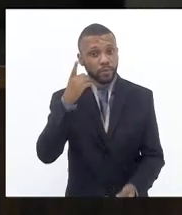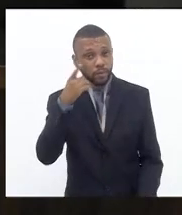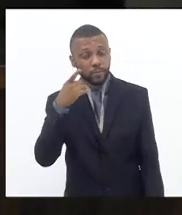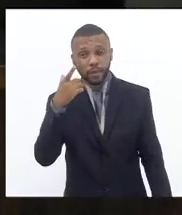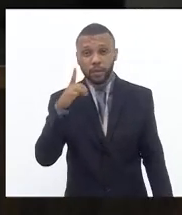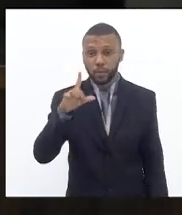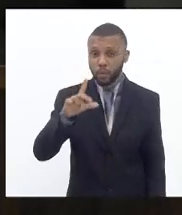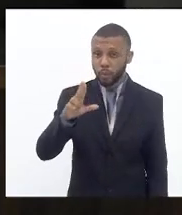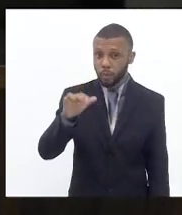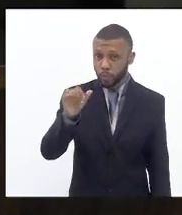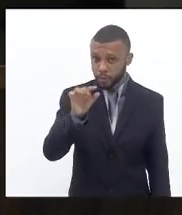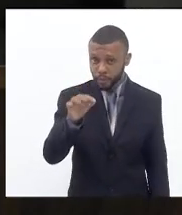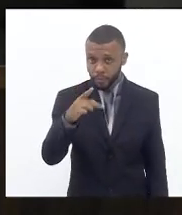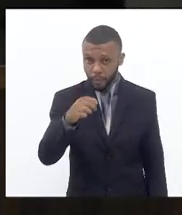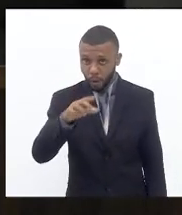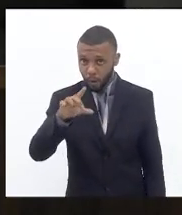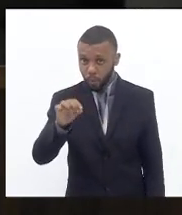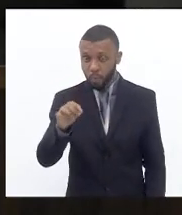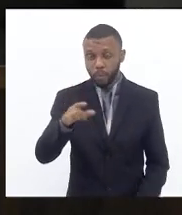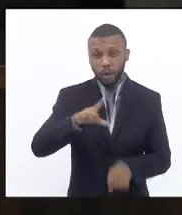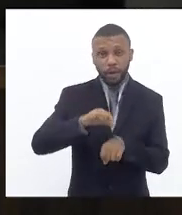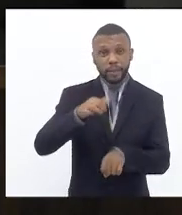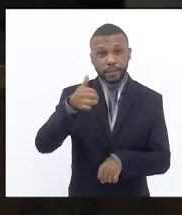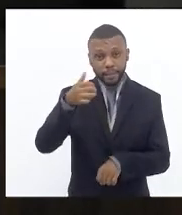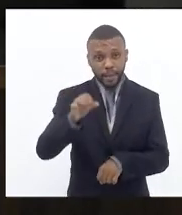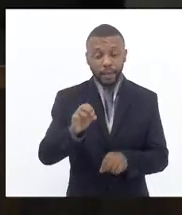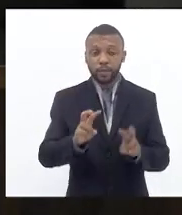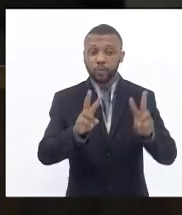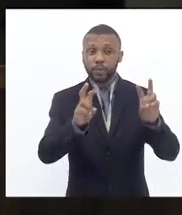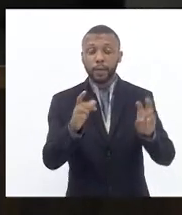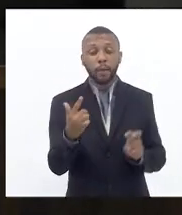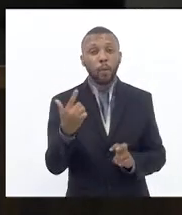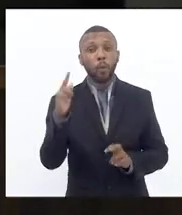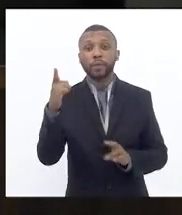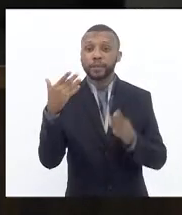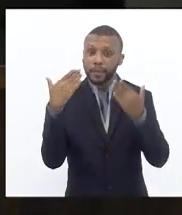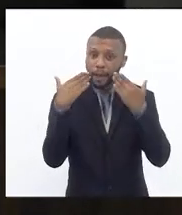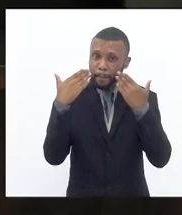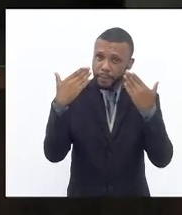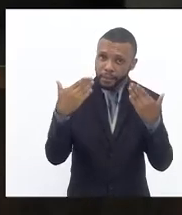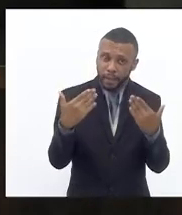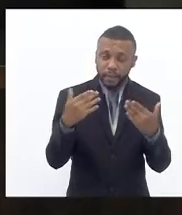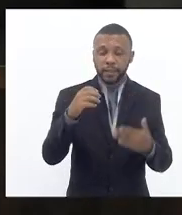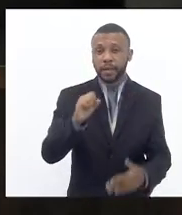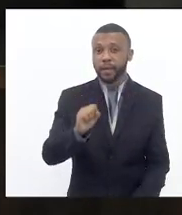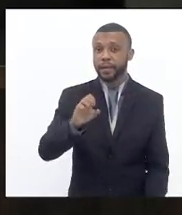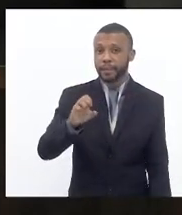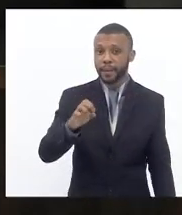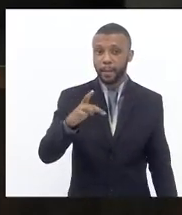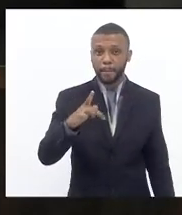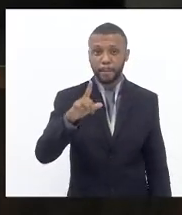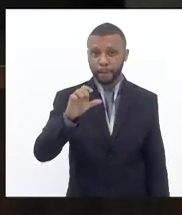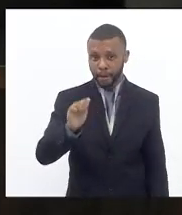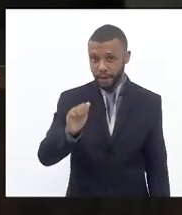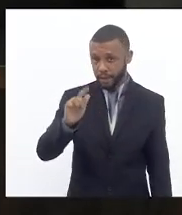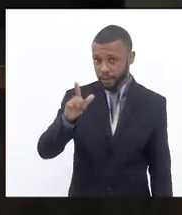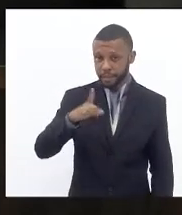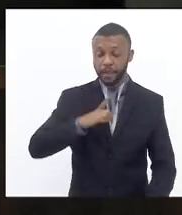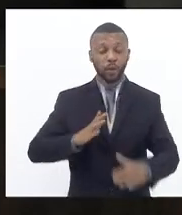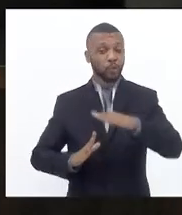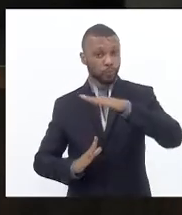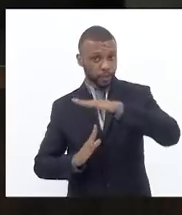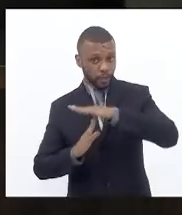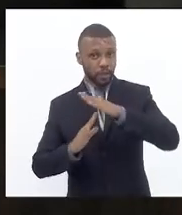Paulo as 10 horas da manhã com outro tema e apresentação selada Seplag tem o tema de teto de